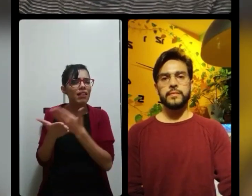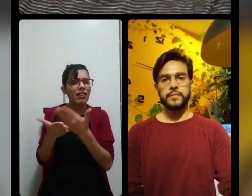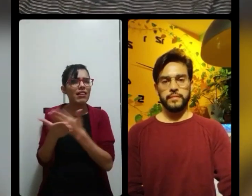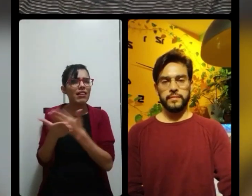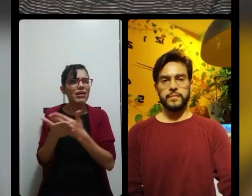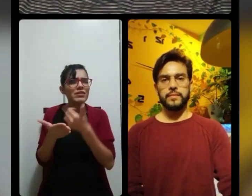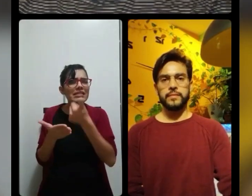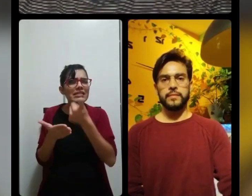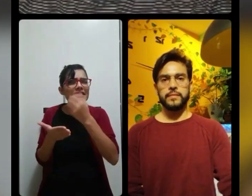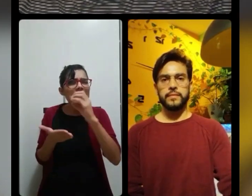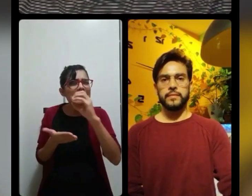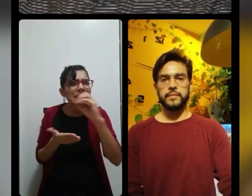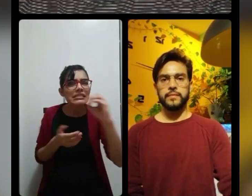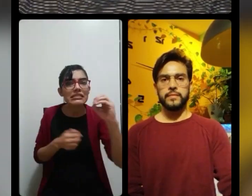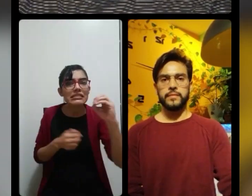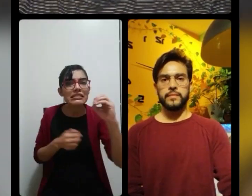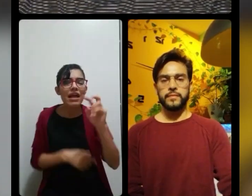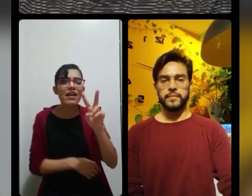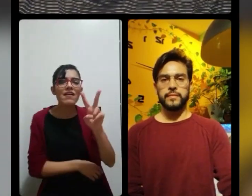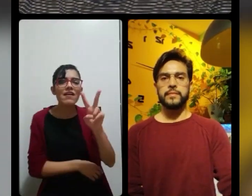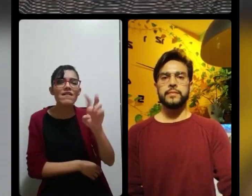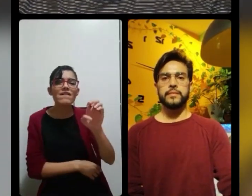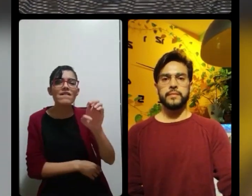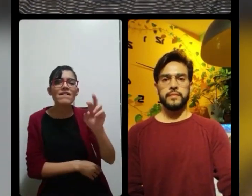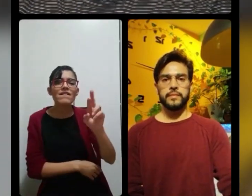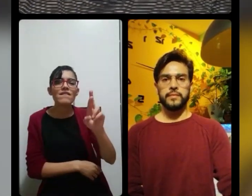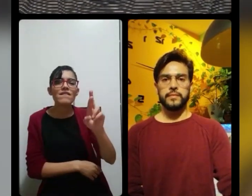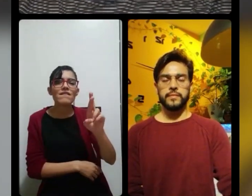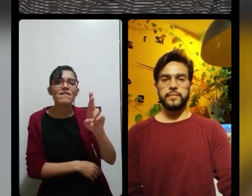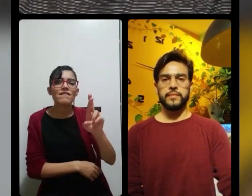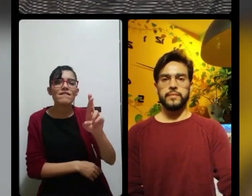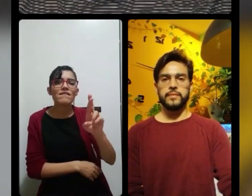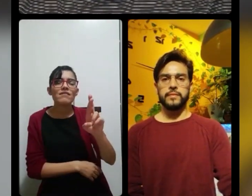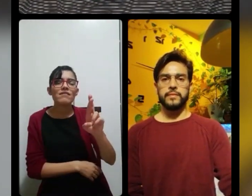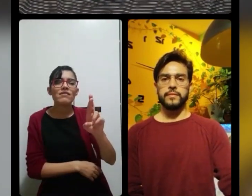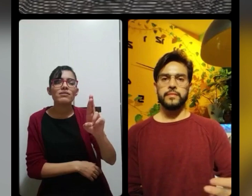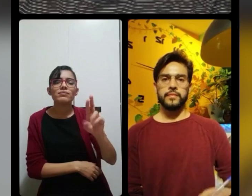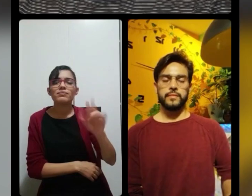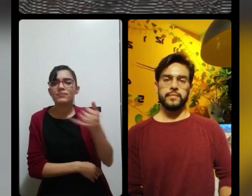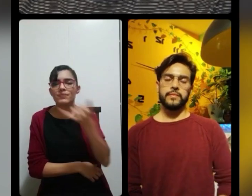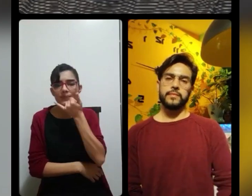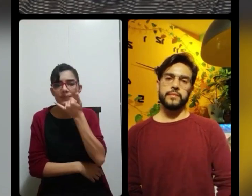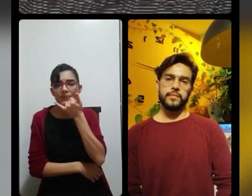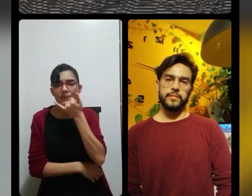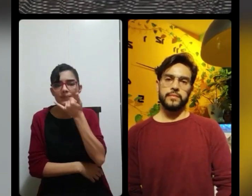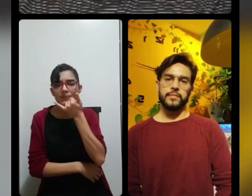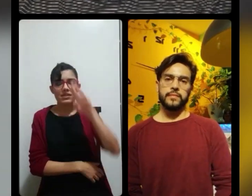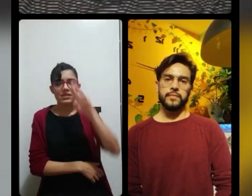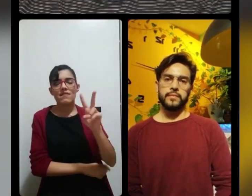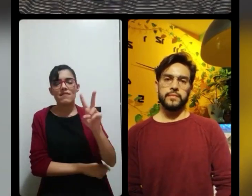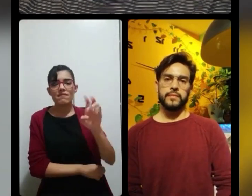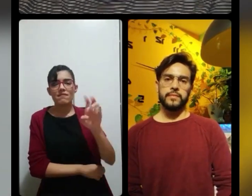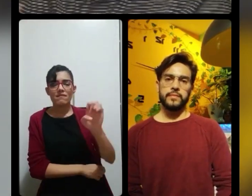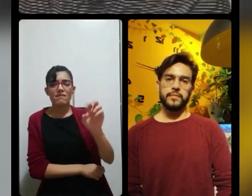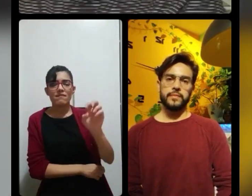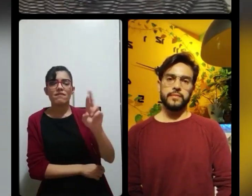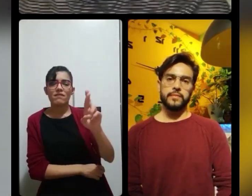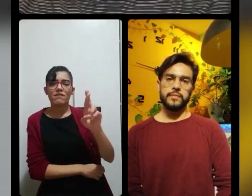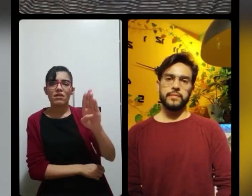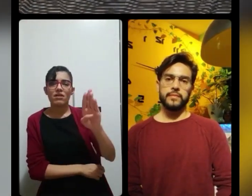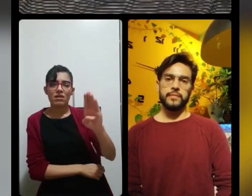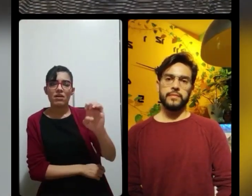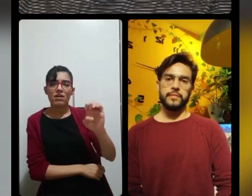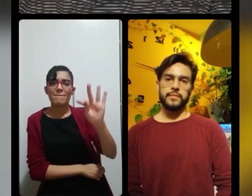verbetes, e um livro muito interessante. E eu acho que esse livro de Hector acho assim, a primeira consagração nacional dessa